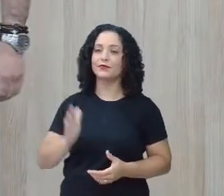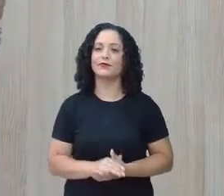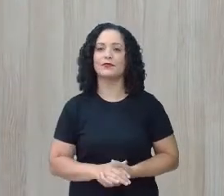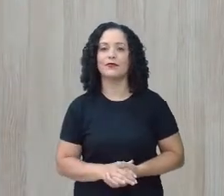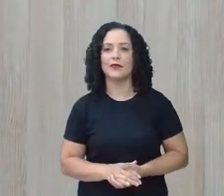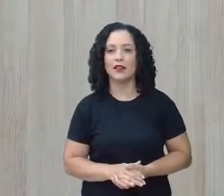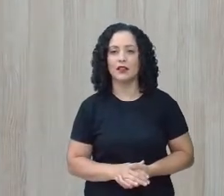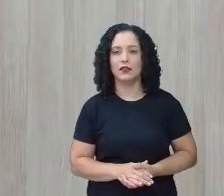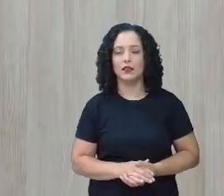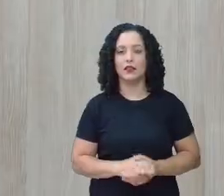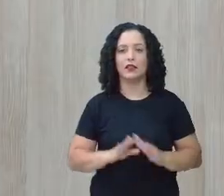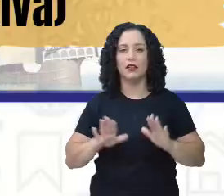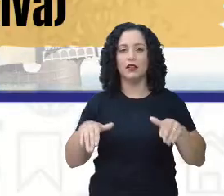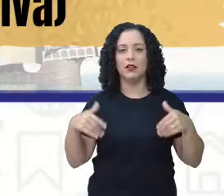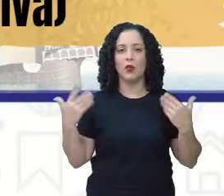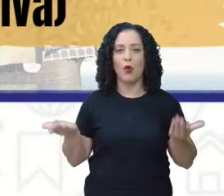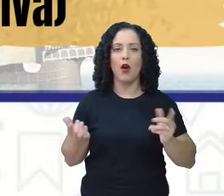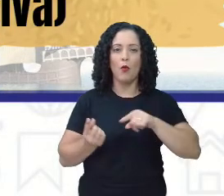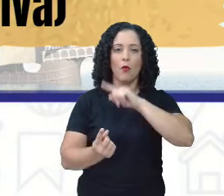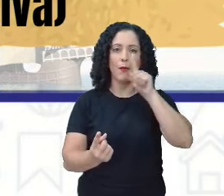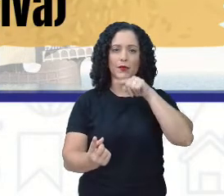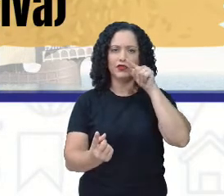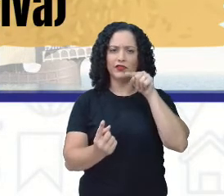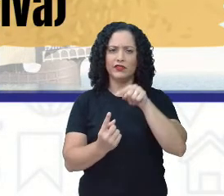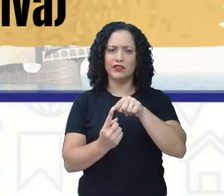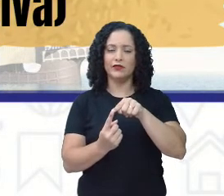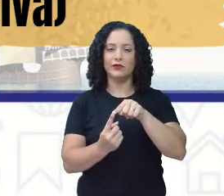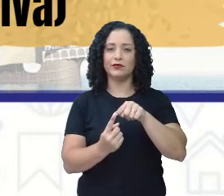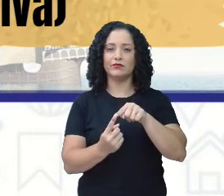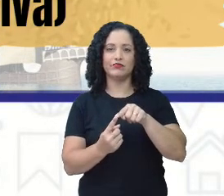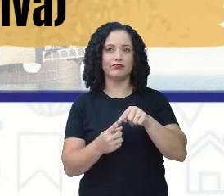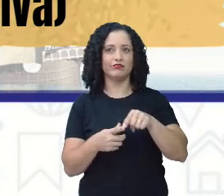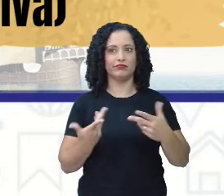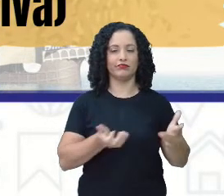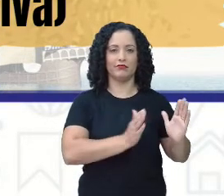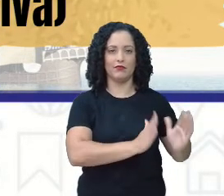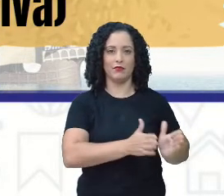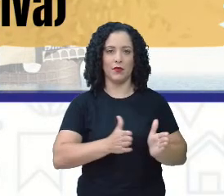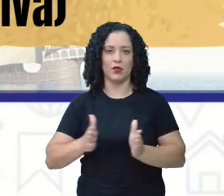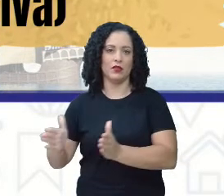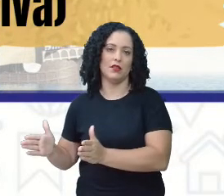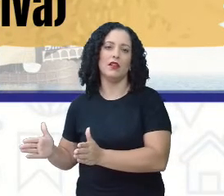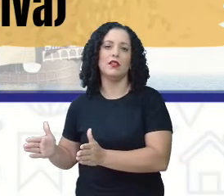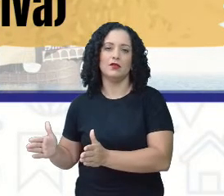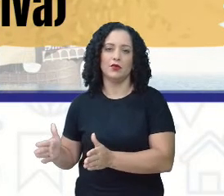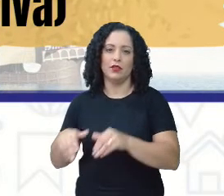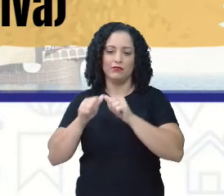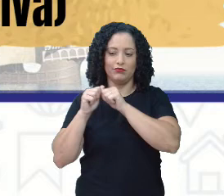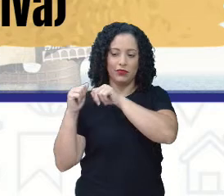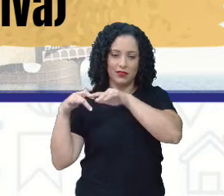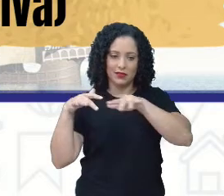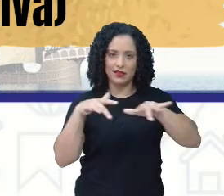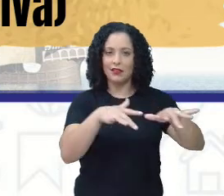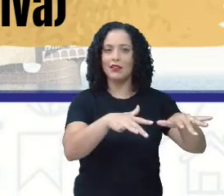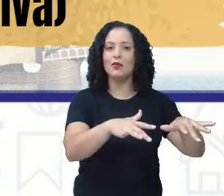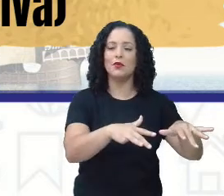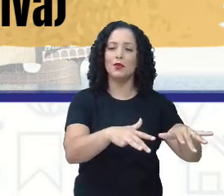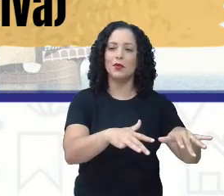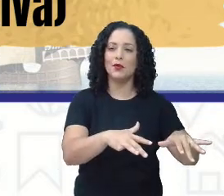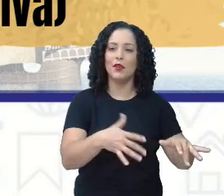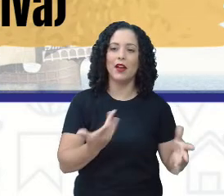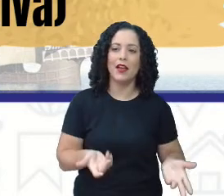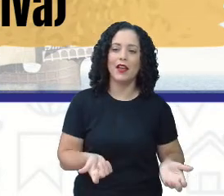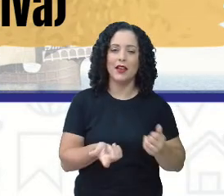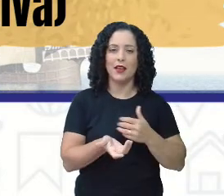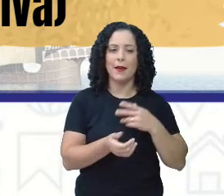o objetivo, né? O objetivo principal aí desse processo, né, de expansão seria